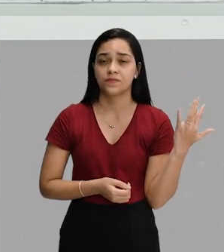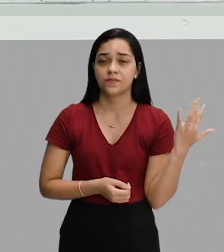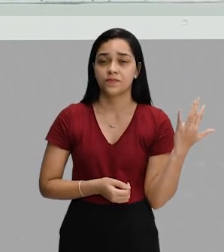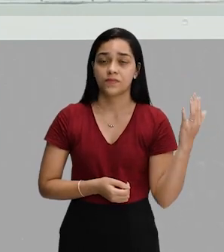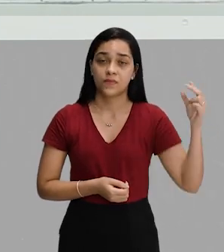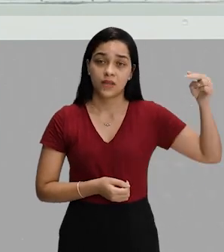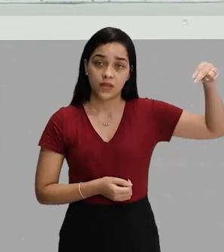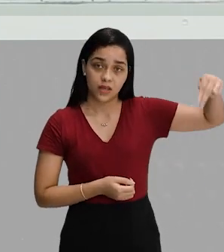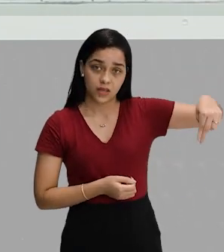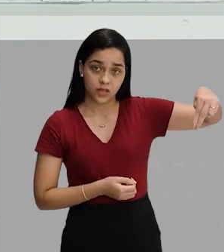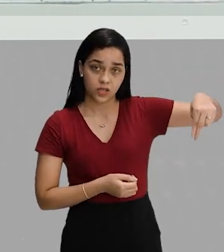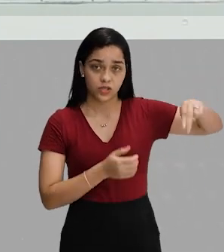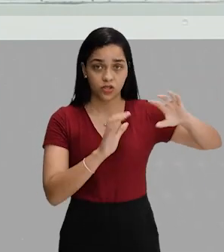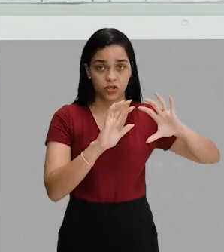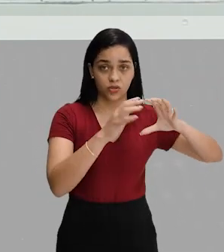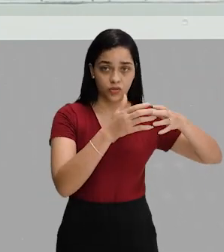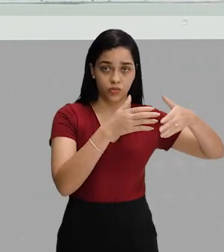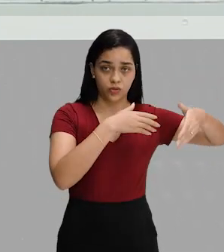N de clubes